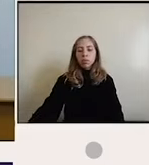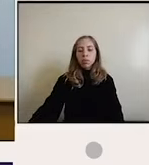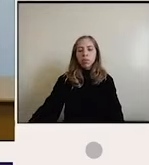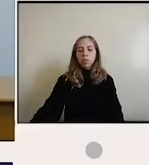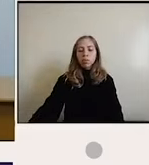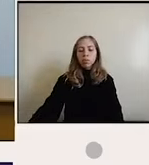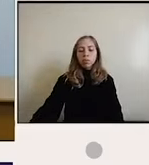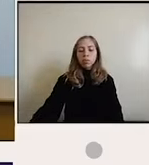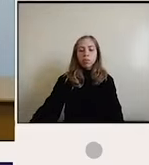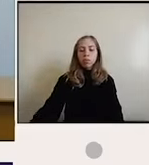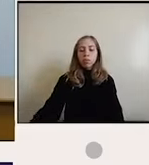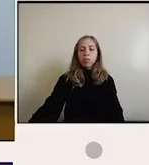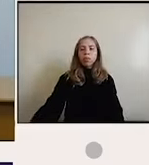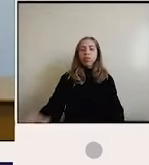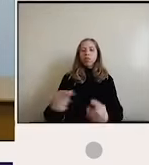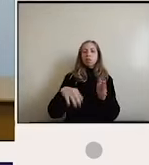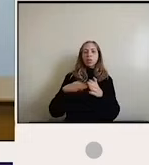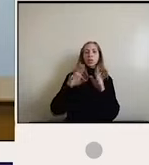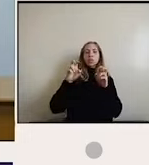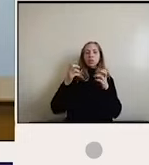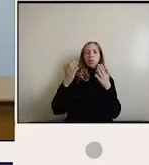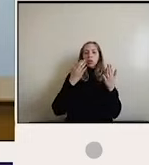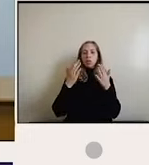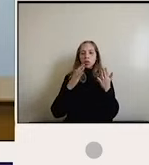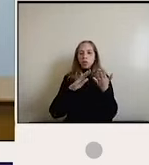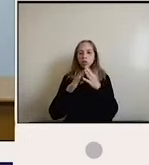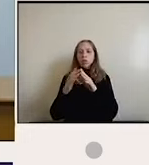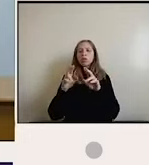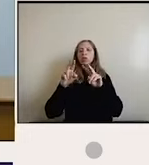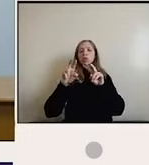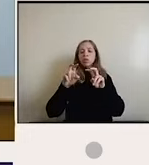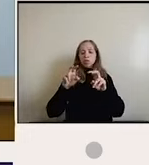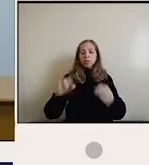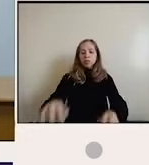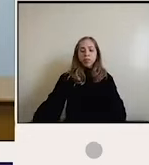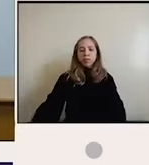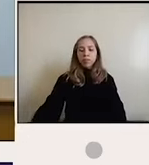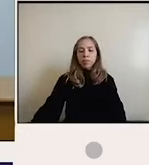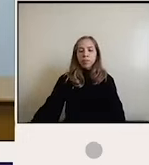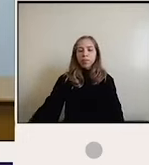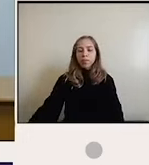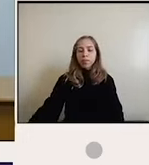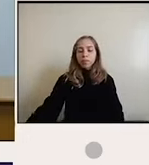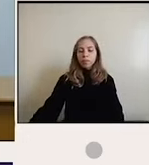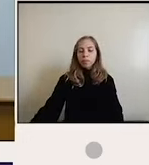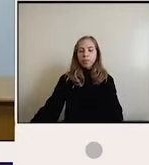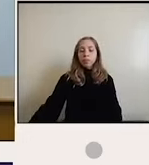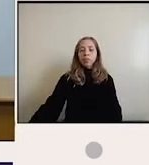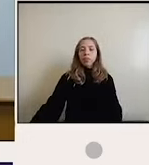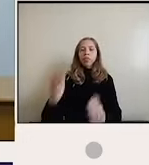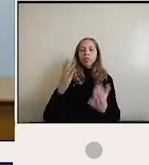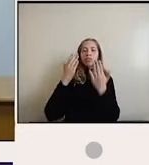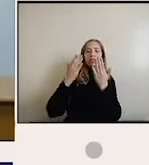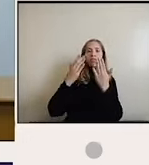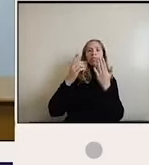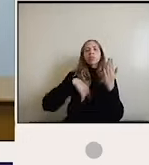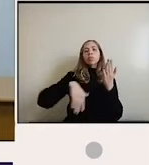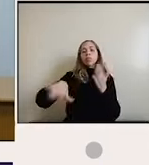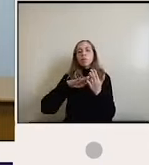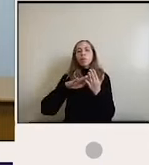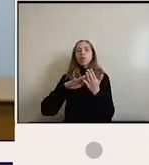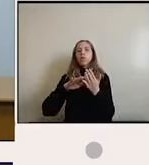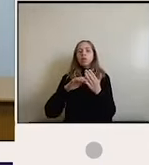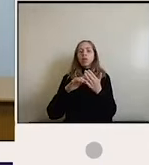os transtornos mentais com o trabalho, né? Esse painel é muito importante